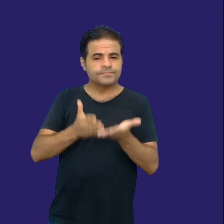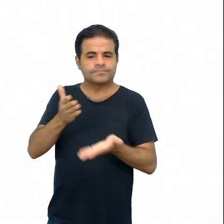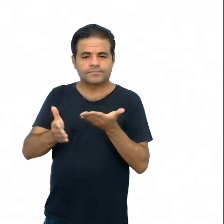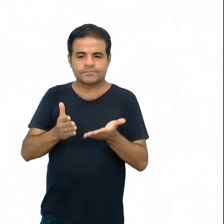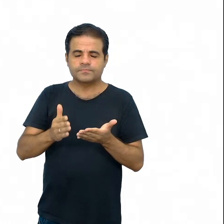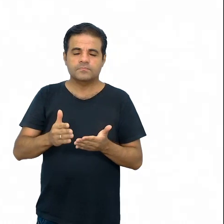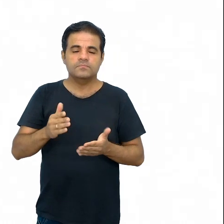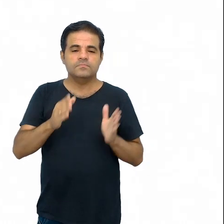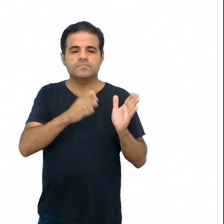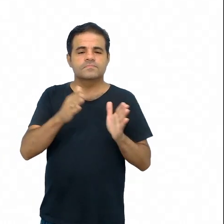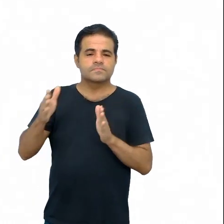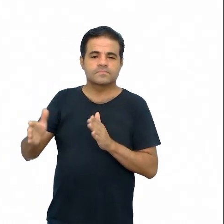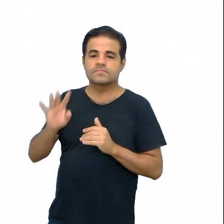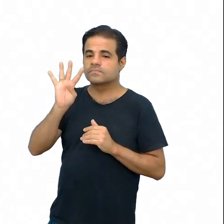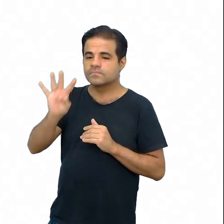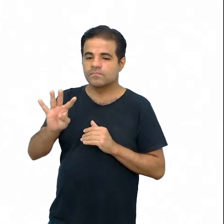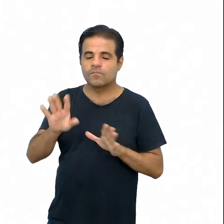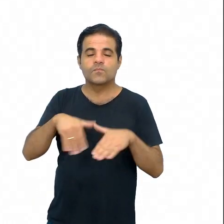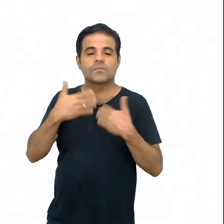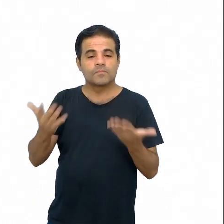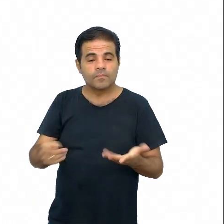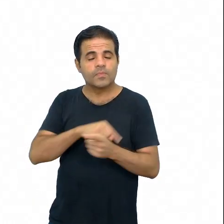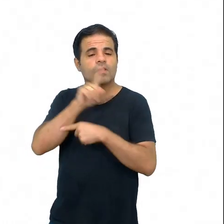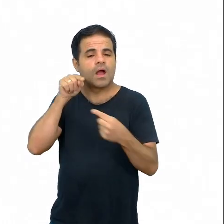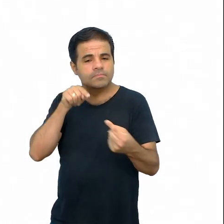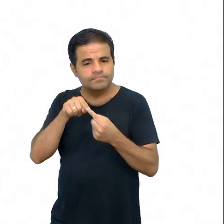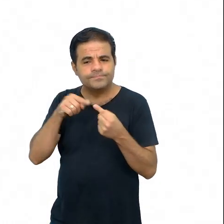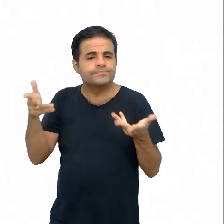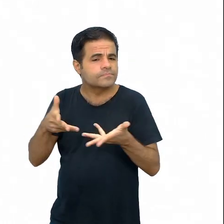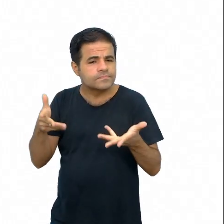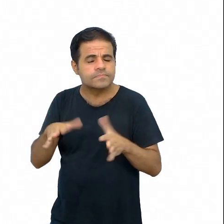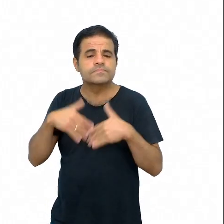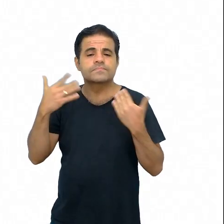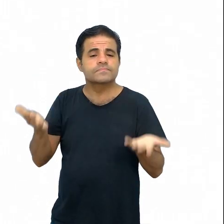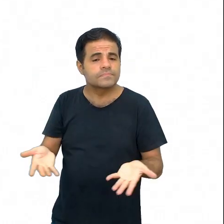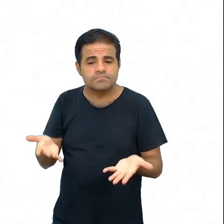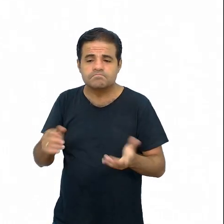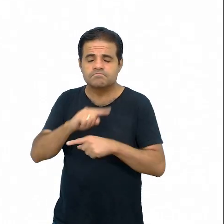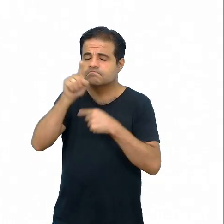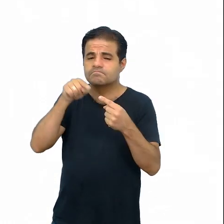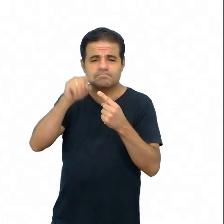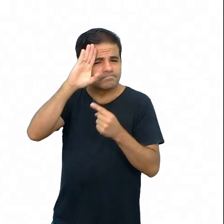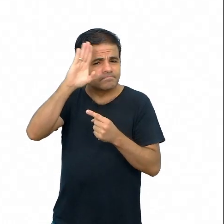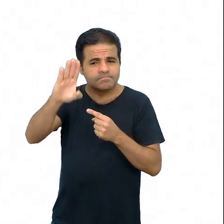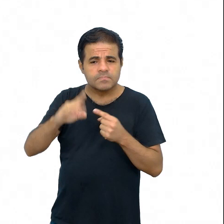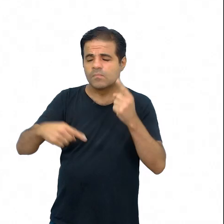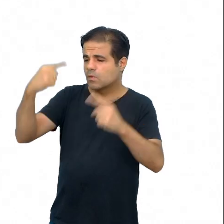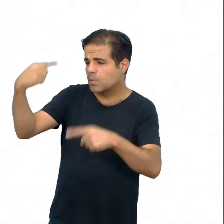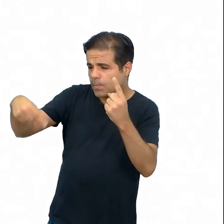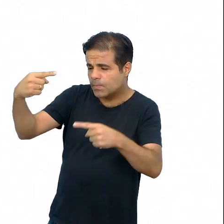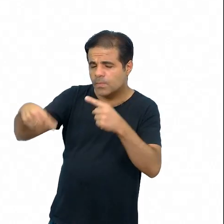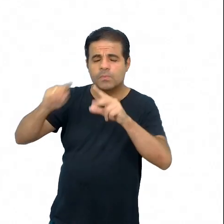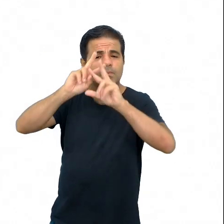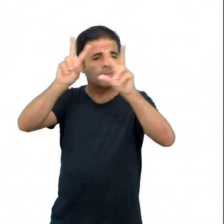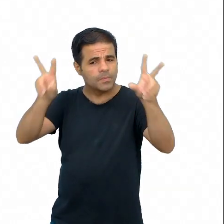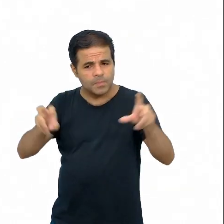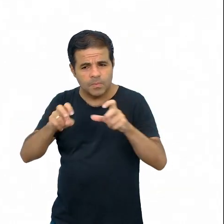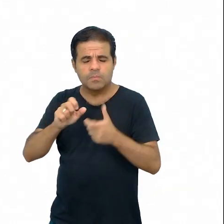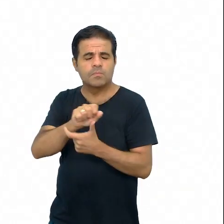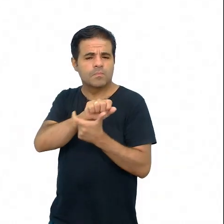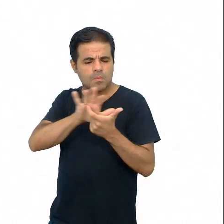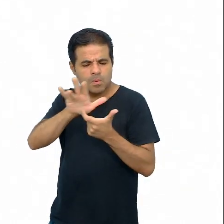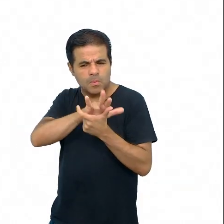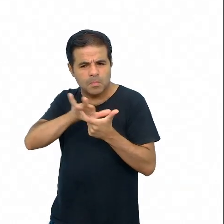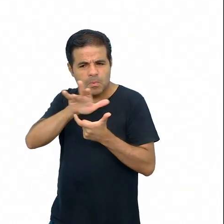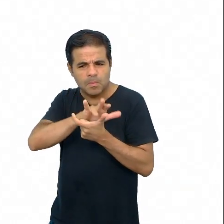atividades 4. Quais são os objetivos de hoje, então? Os objetivos, primeiro, discutir o tema central do